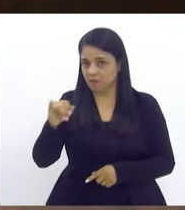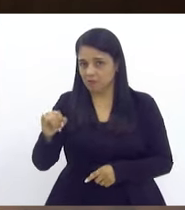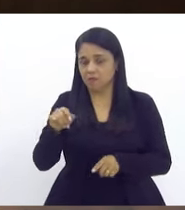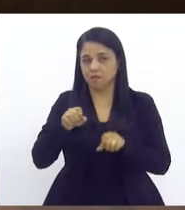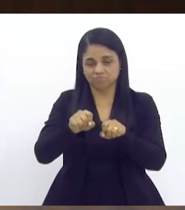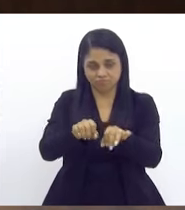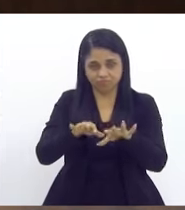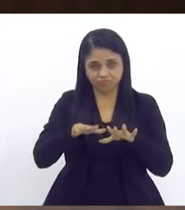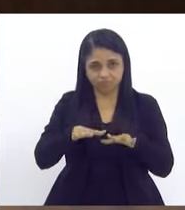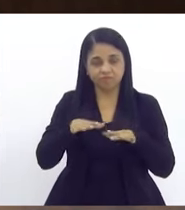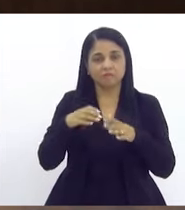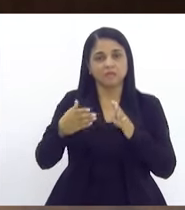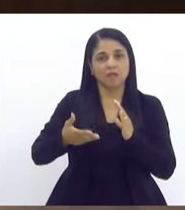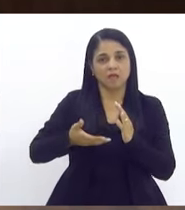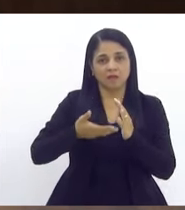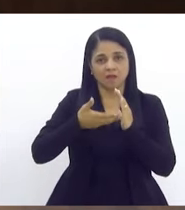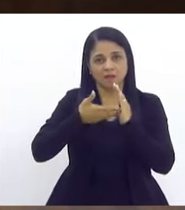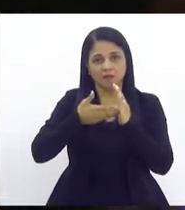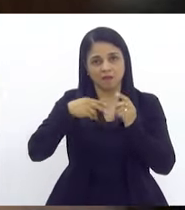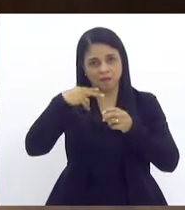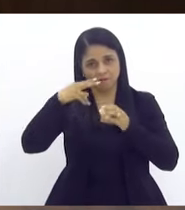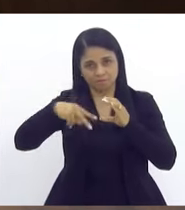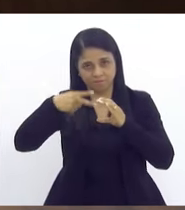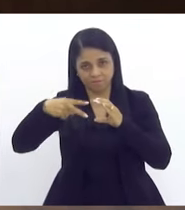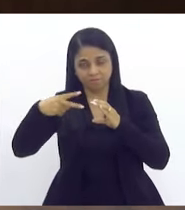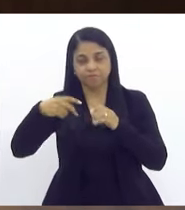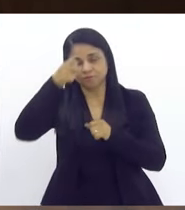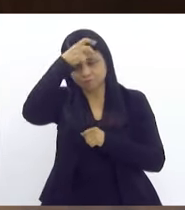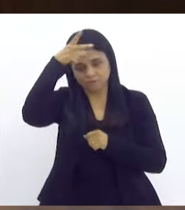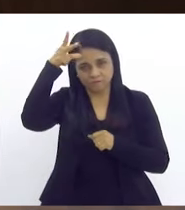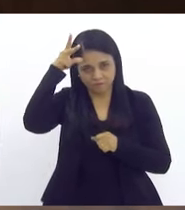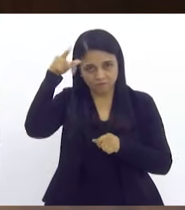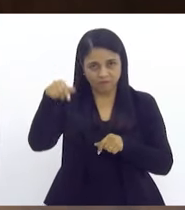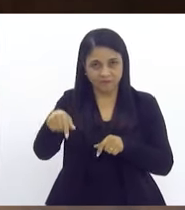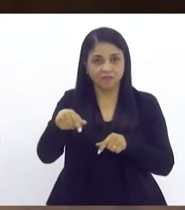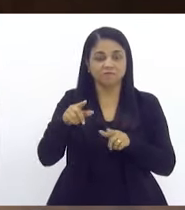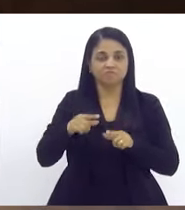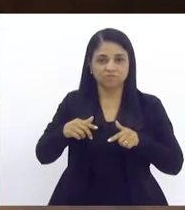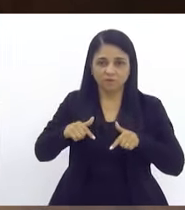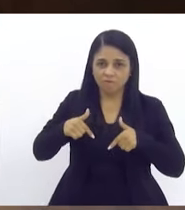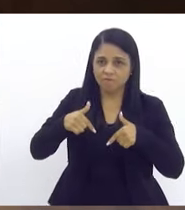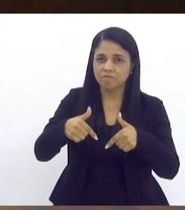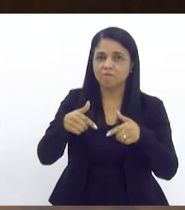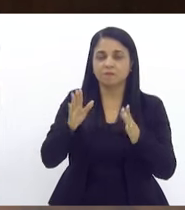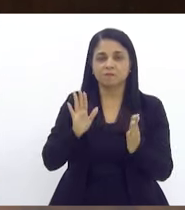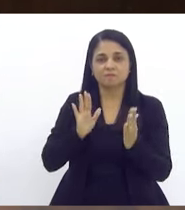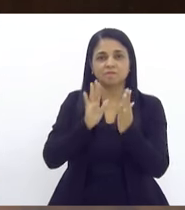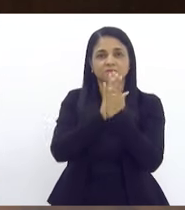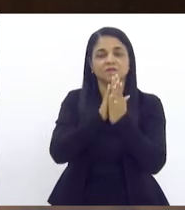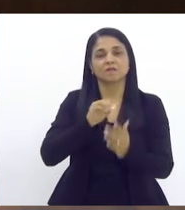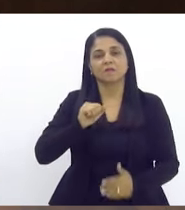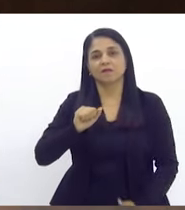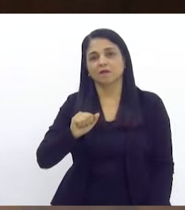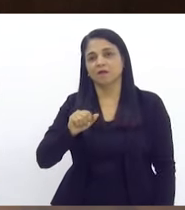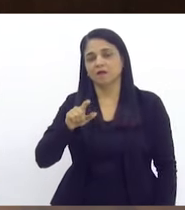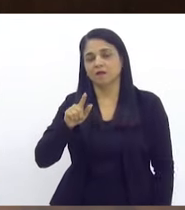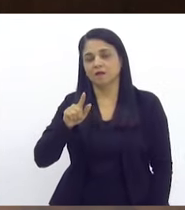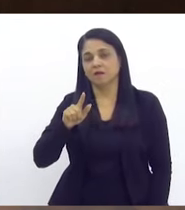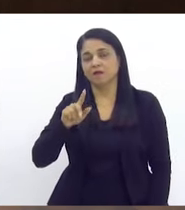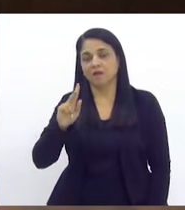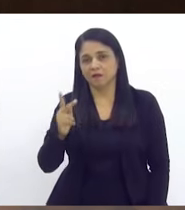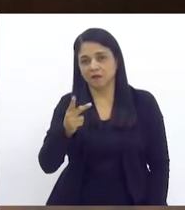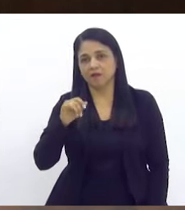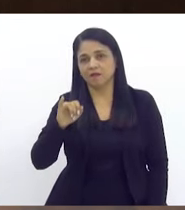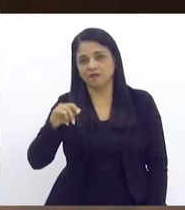na Câmara Municipal, quando ambos eram vereadores do enfrentamento à HIV-AIDS. Então, eu me sinto